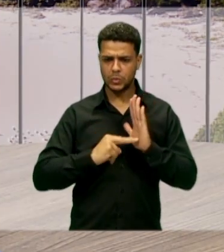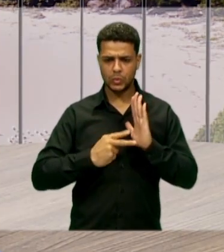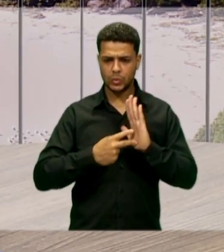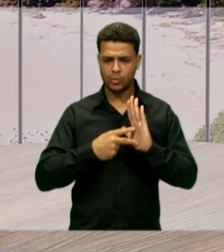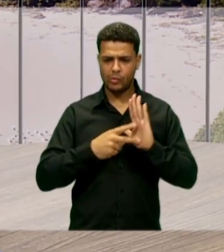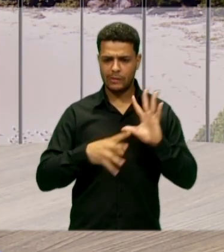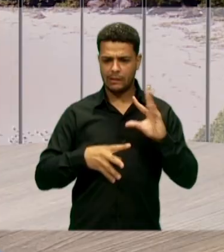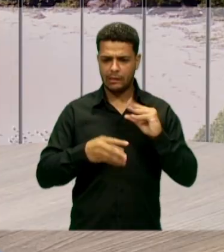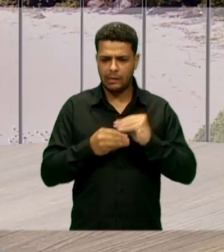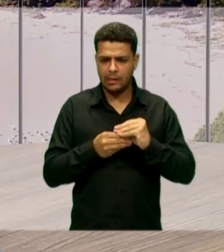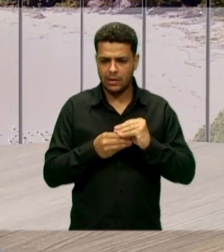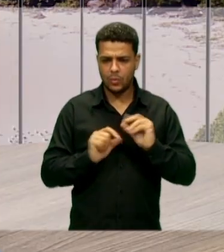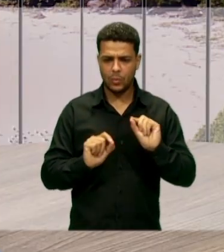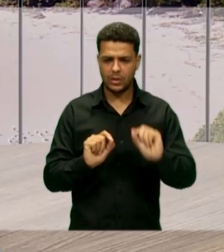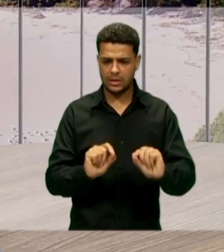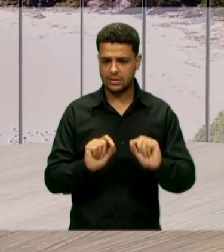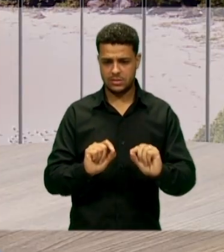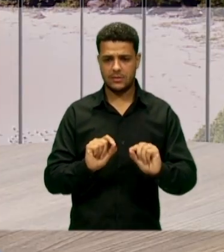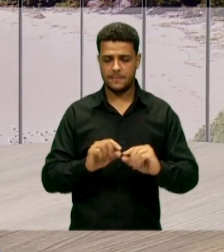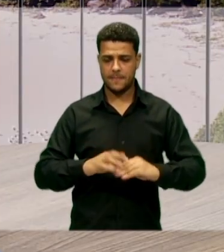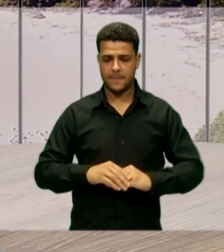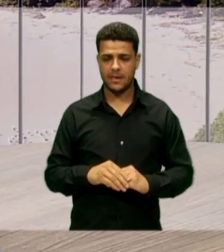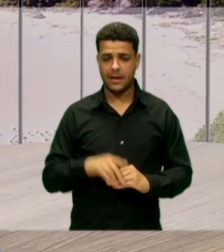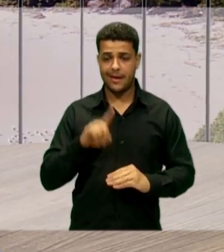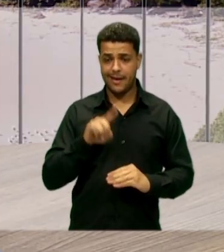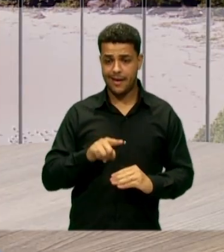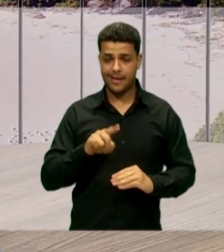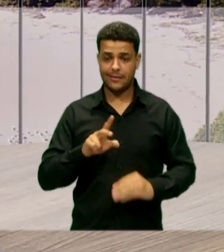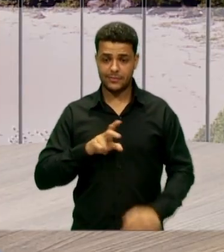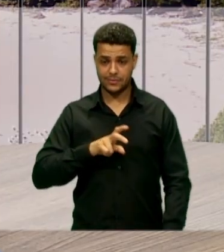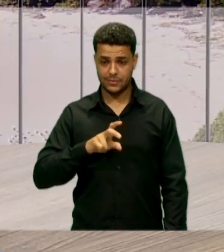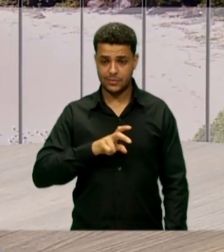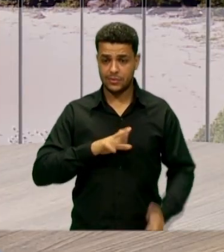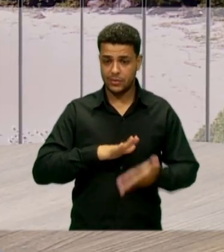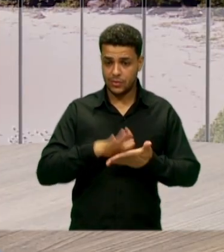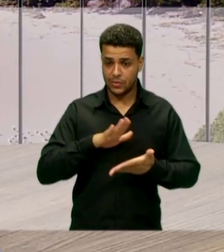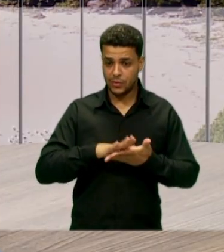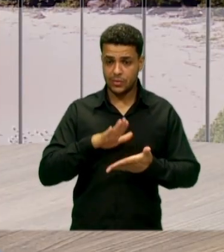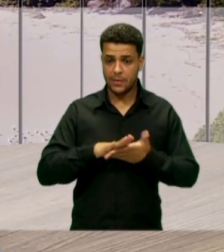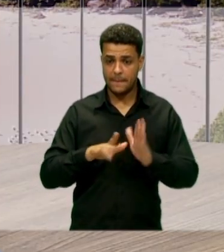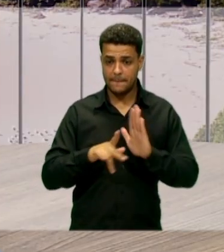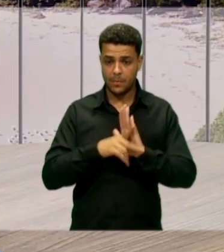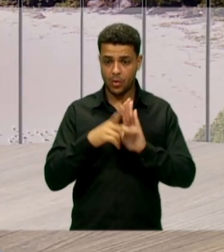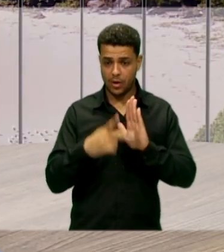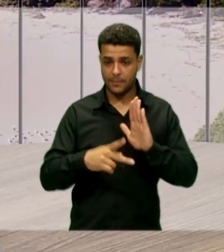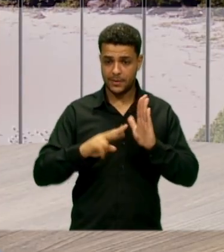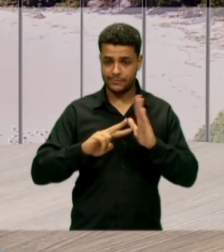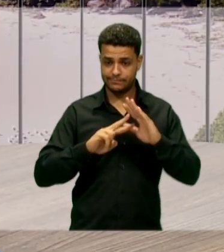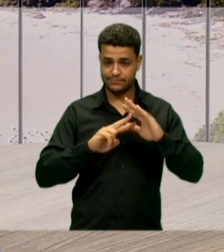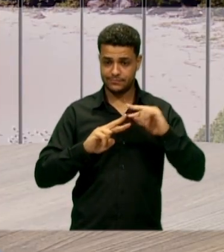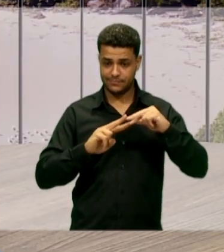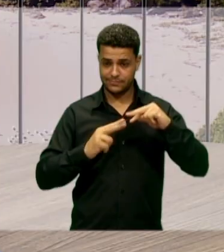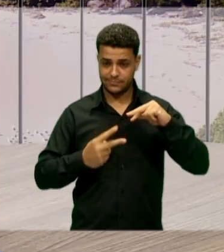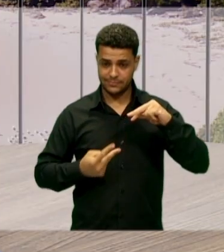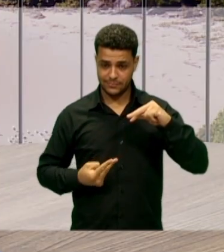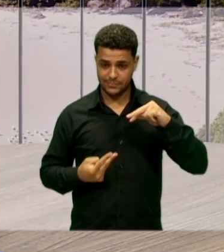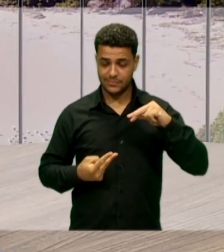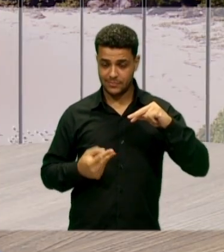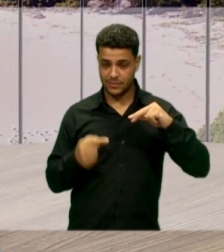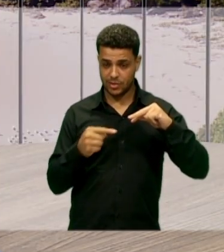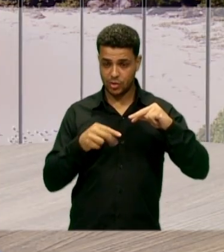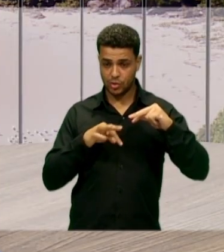bem simplificada, genérica, são proteínas produzidas por tumores, e essas proteínas são